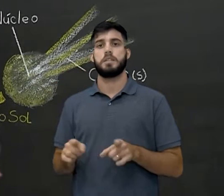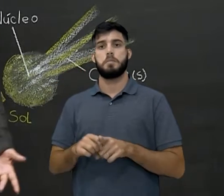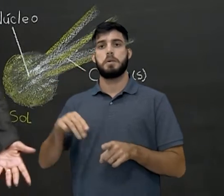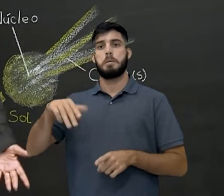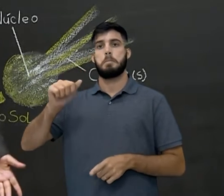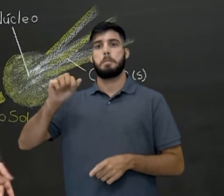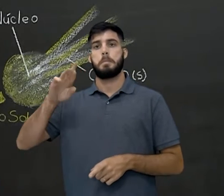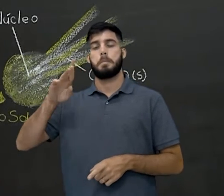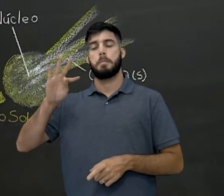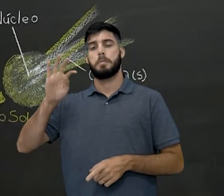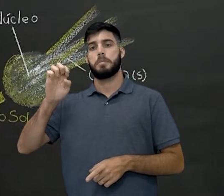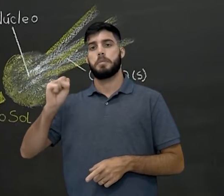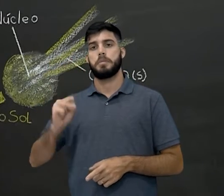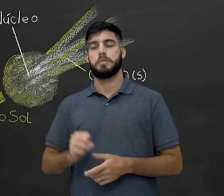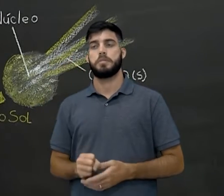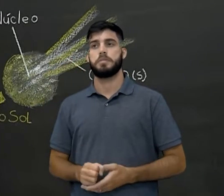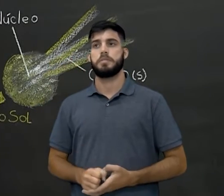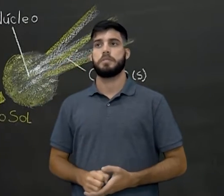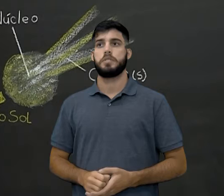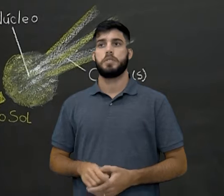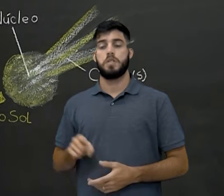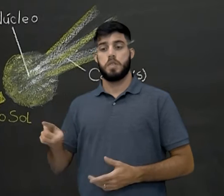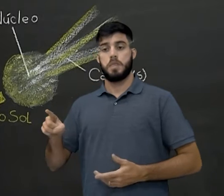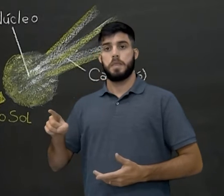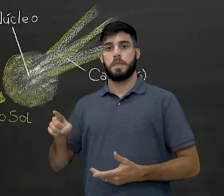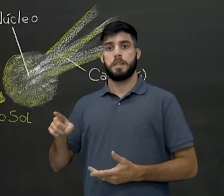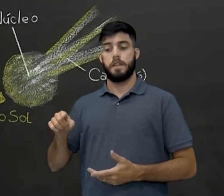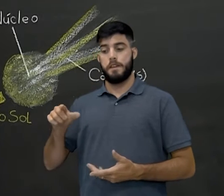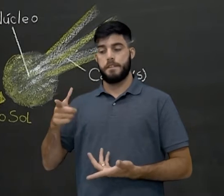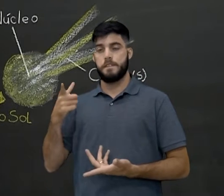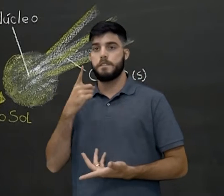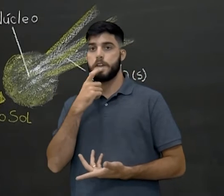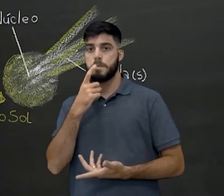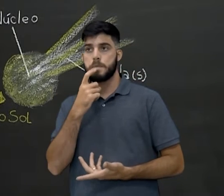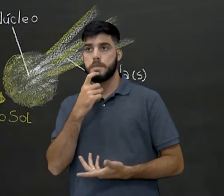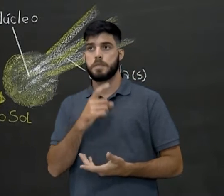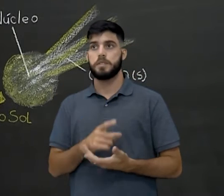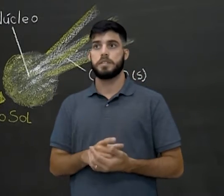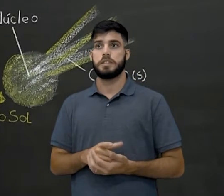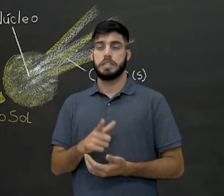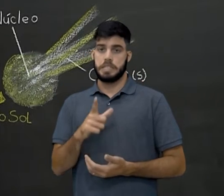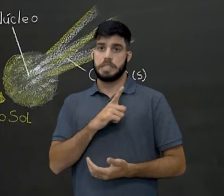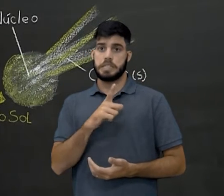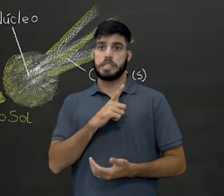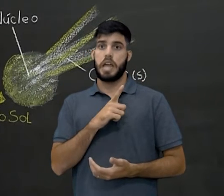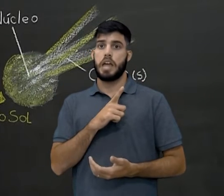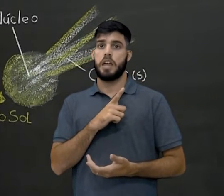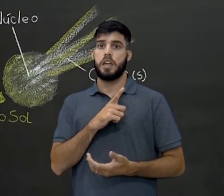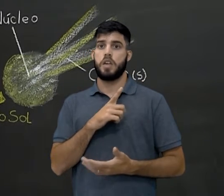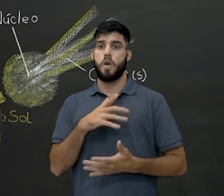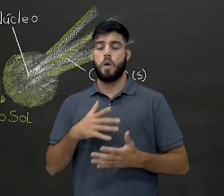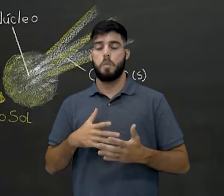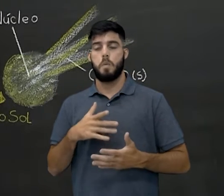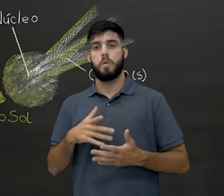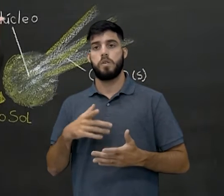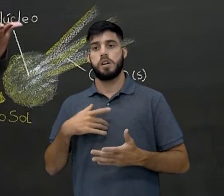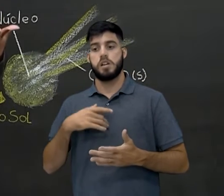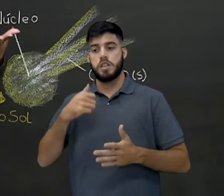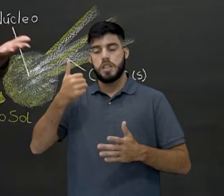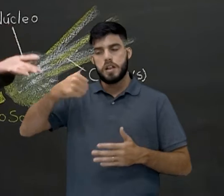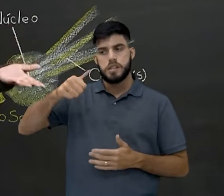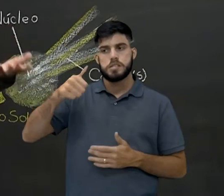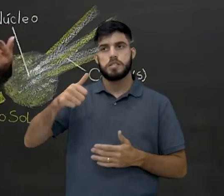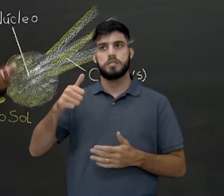segundo menor, chamado aí de planeta vermelho. Temos lá sondas e robôs analisando o solo, a constituição e